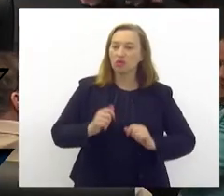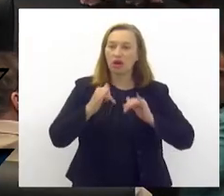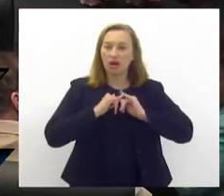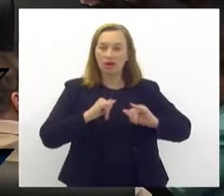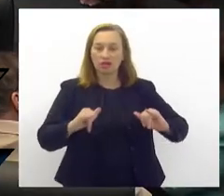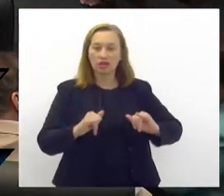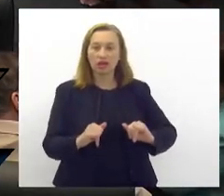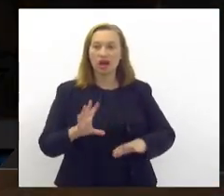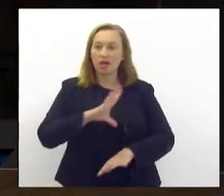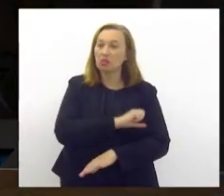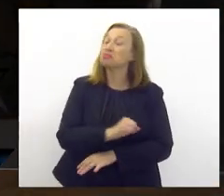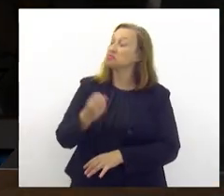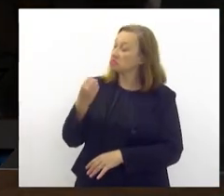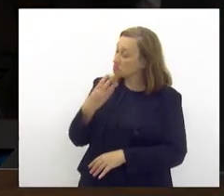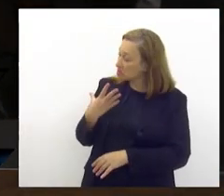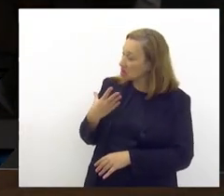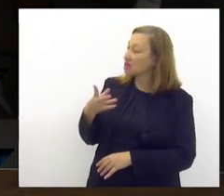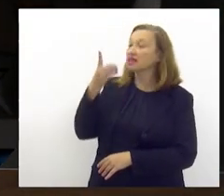Muito bem, deputado Osbar.